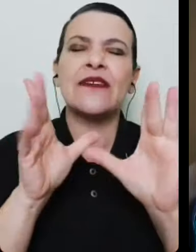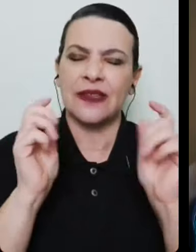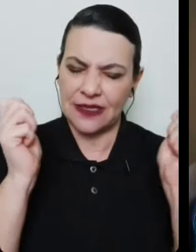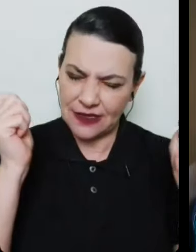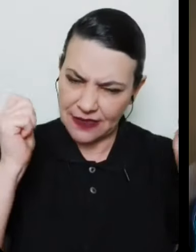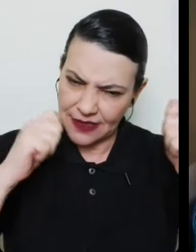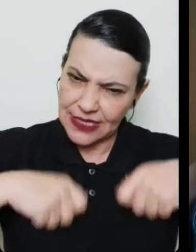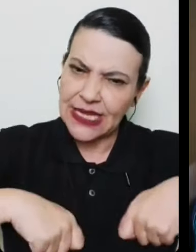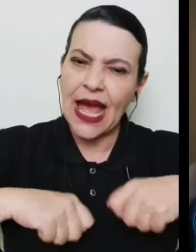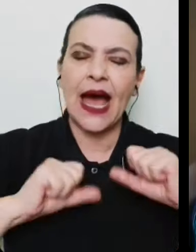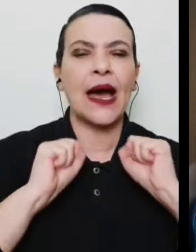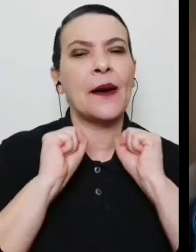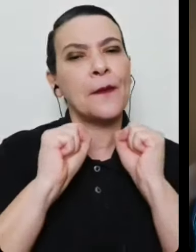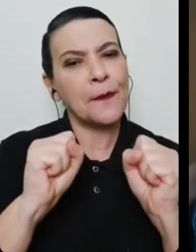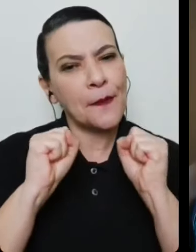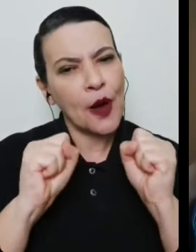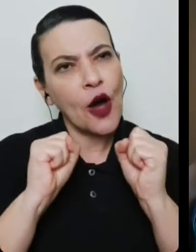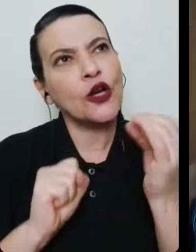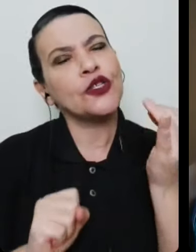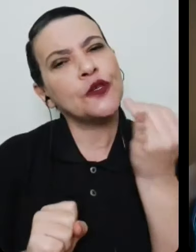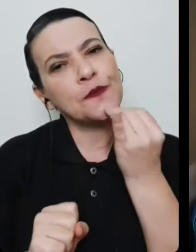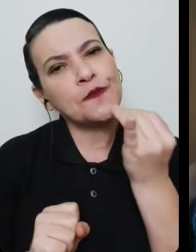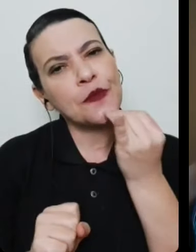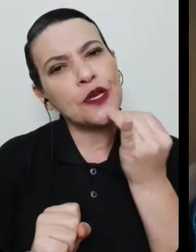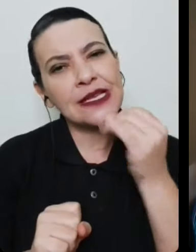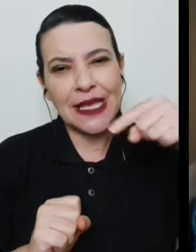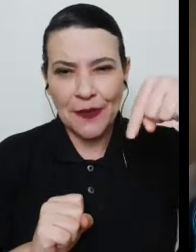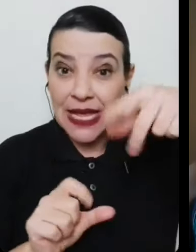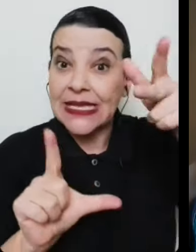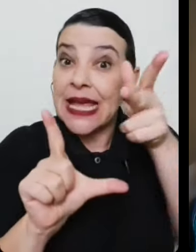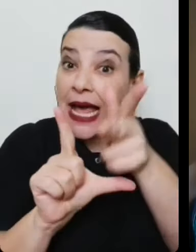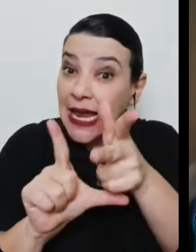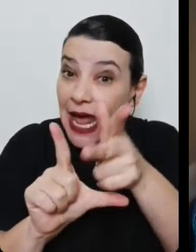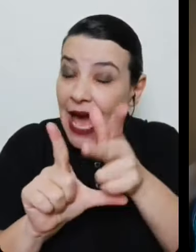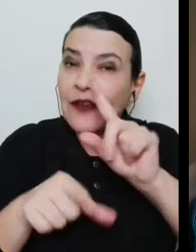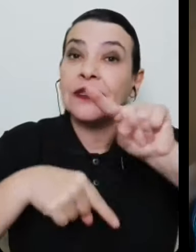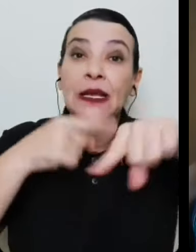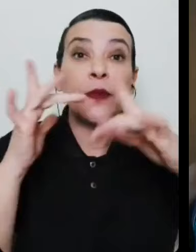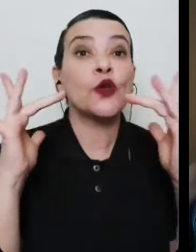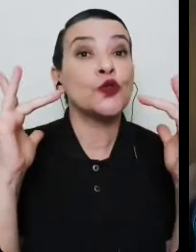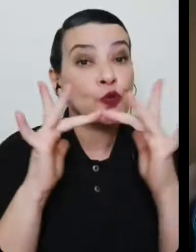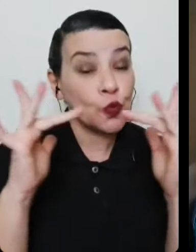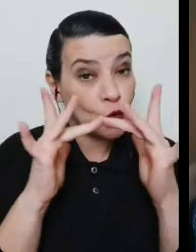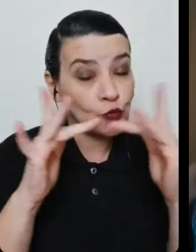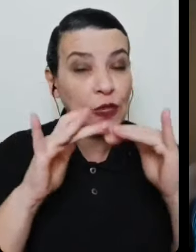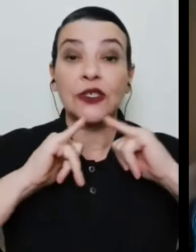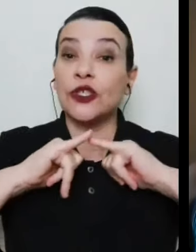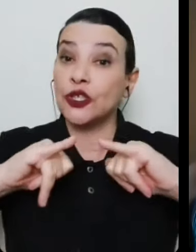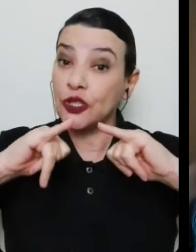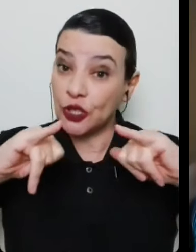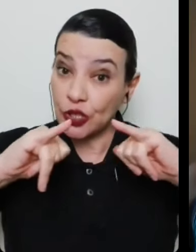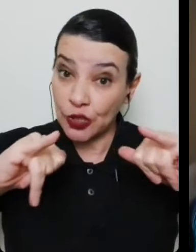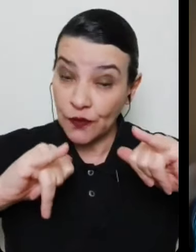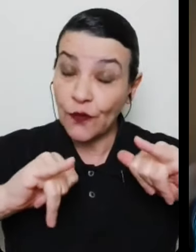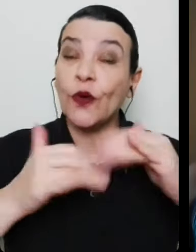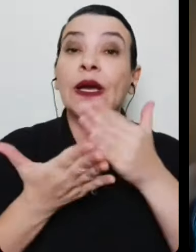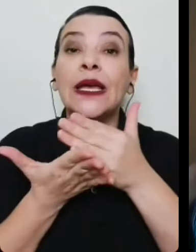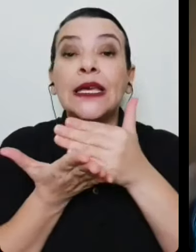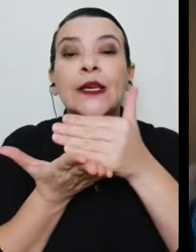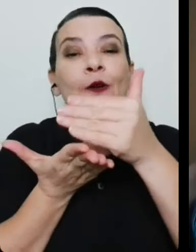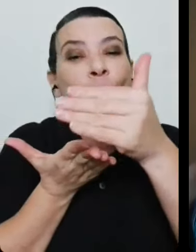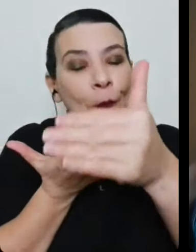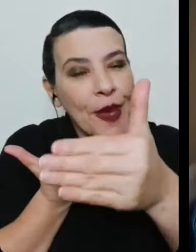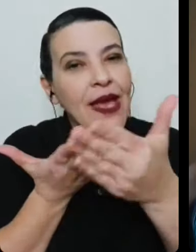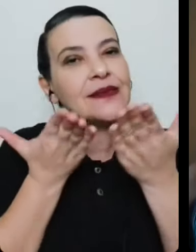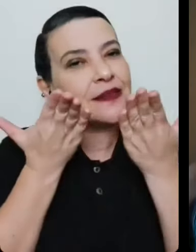seja pelo no final dessa live a gente passa os contatos e a gente começa aí, você dando o seu